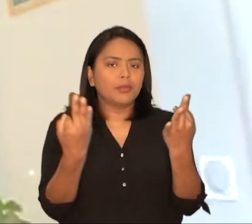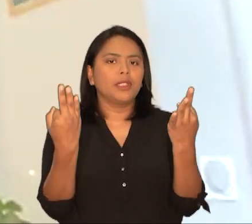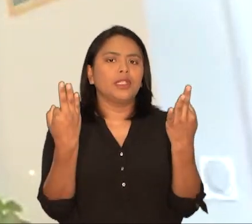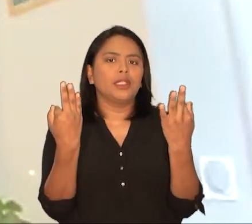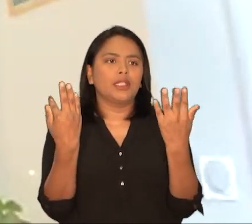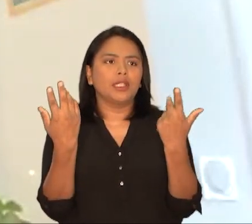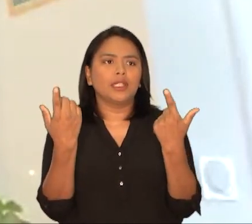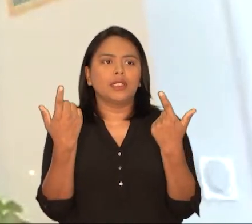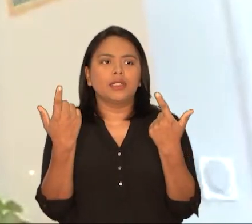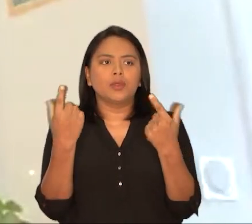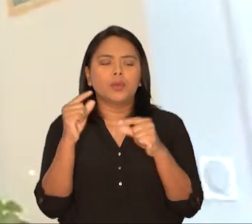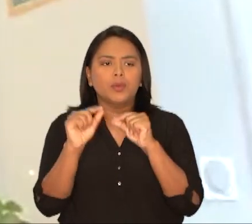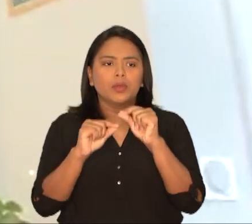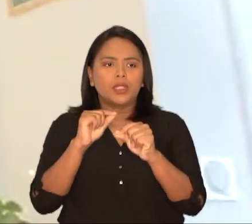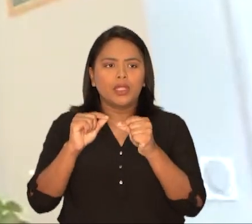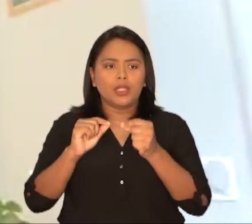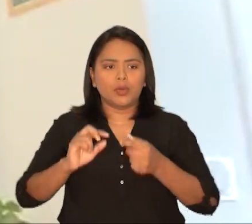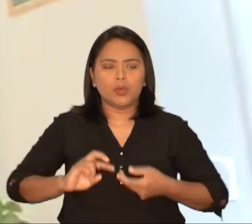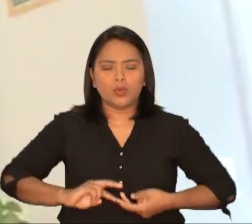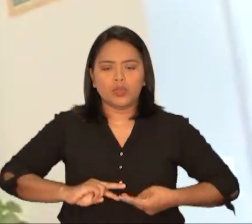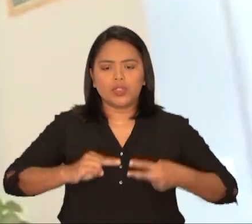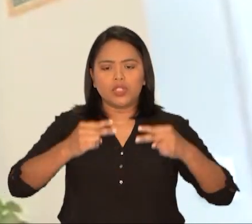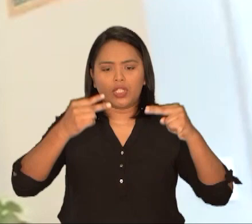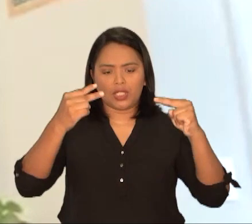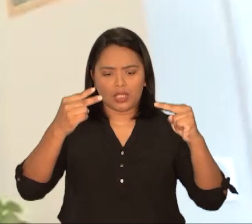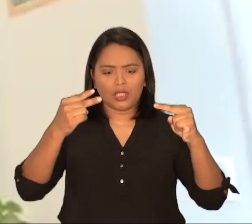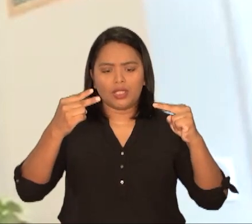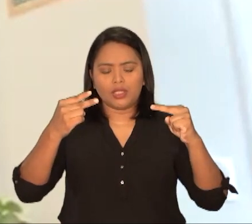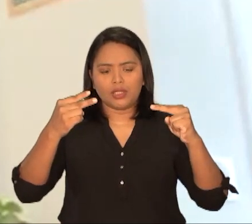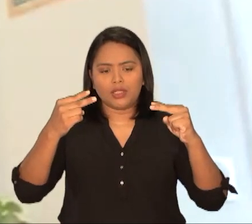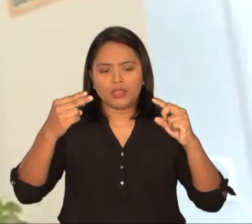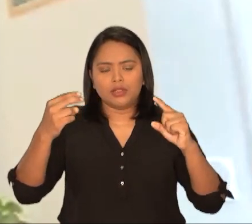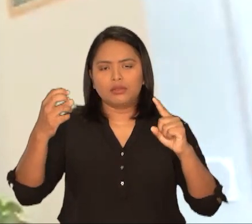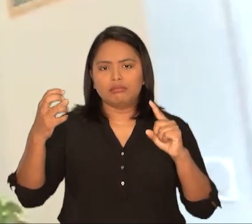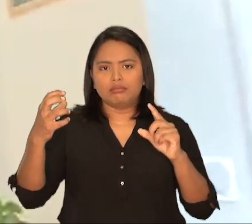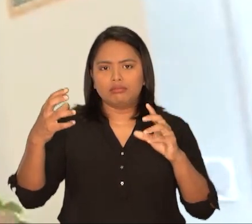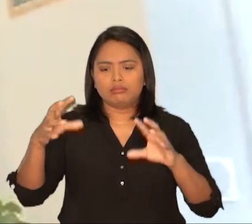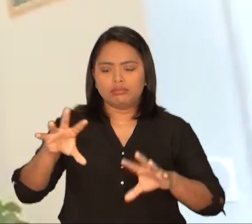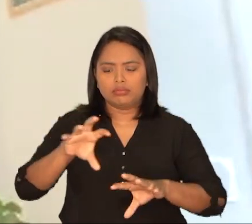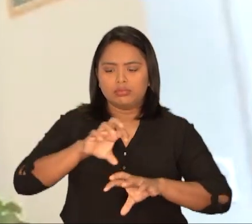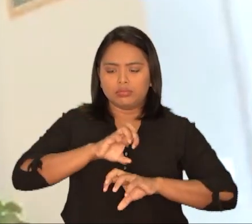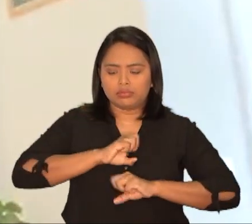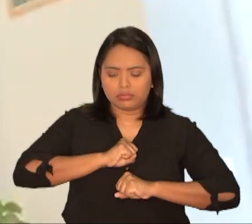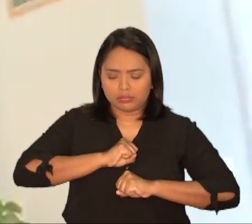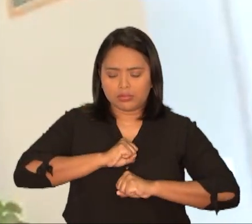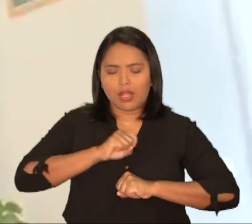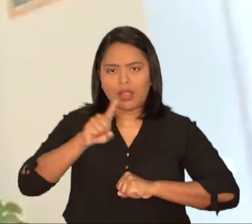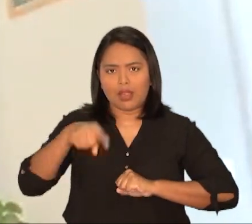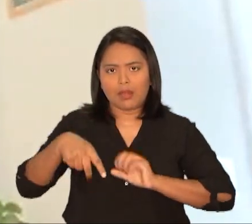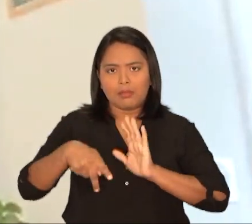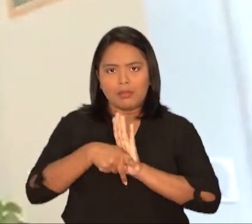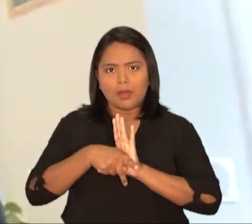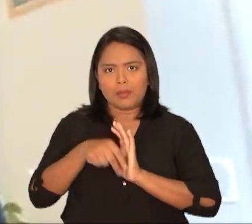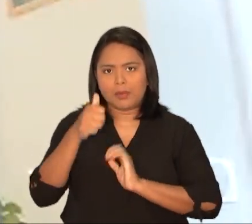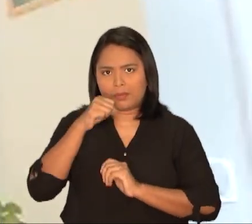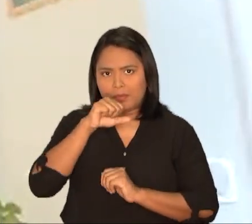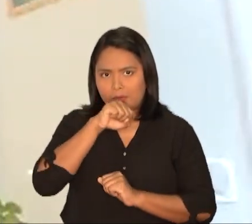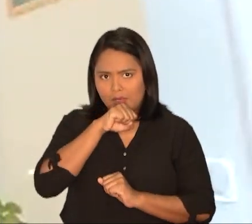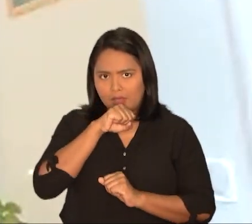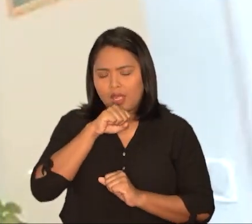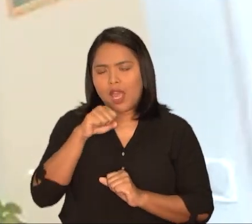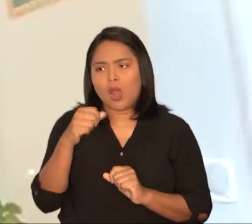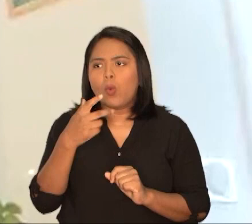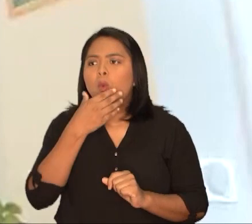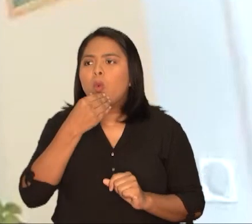da hemofilia é, sobretudo, a mãe, ele começou a se afastar dos cuidados com a criança e se